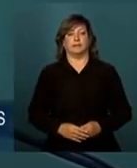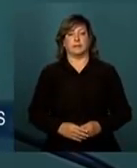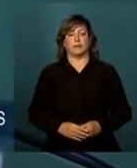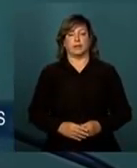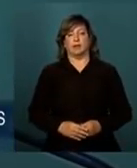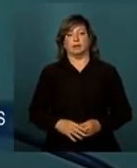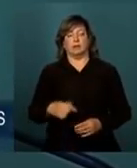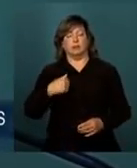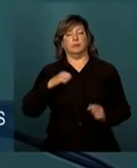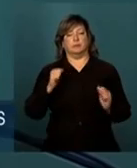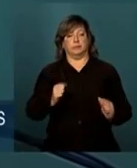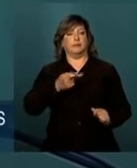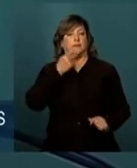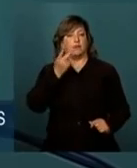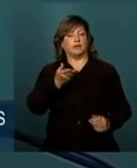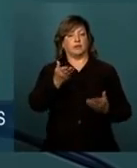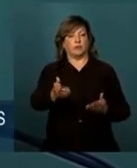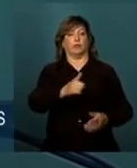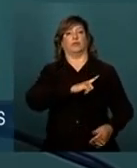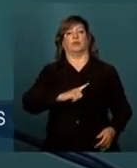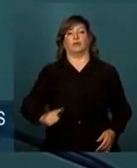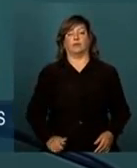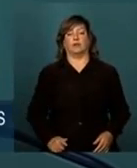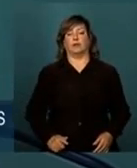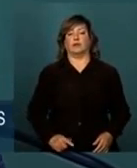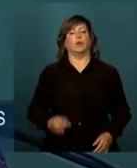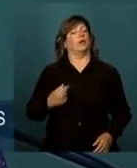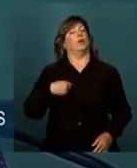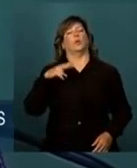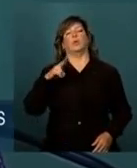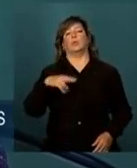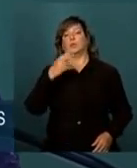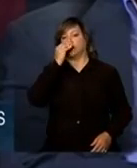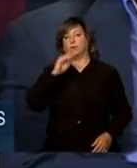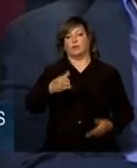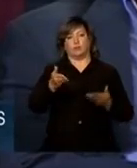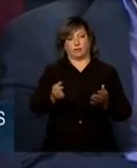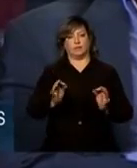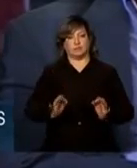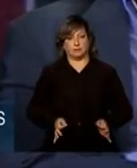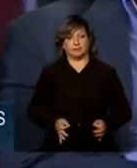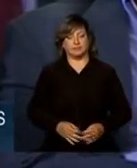E posso dizer para o senhor, governador, nunca deixei o senhor na mão.